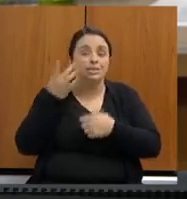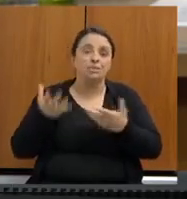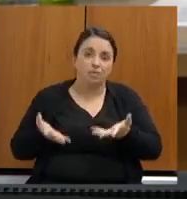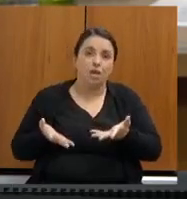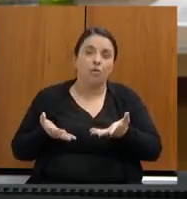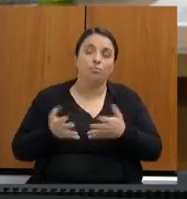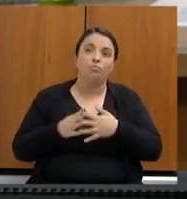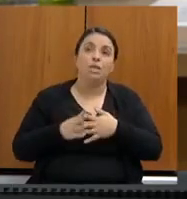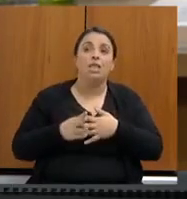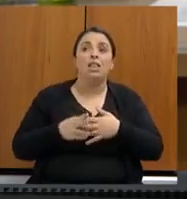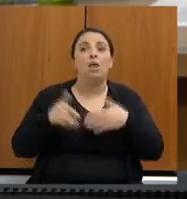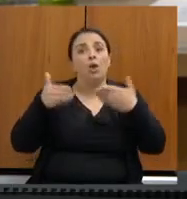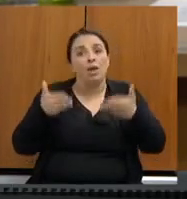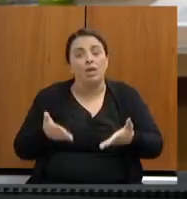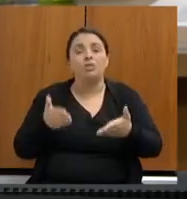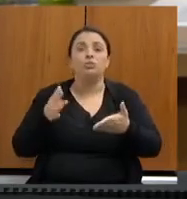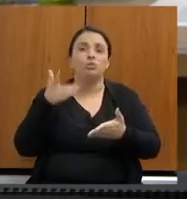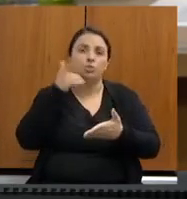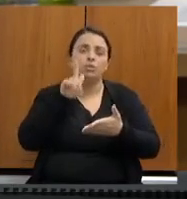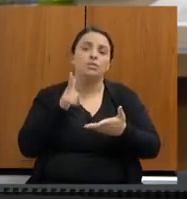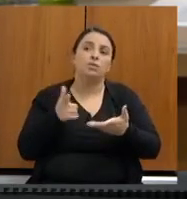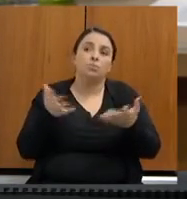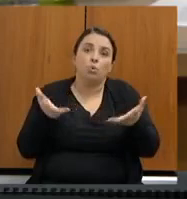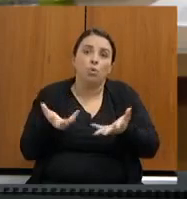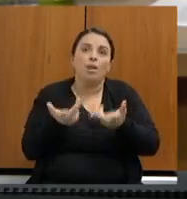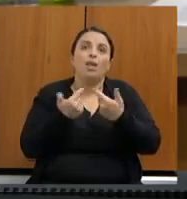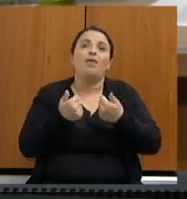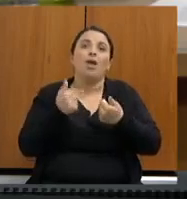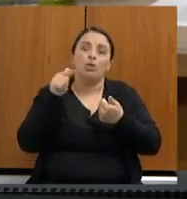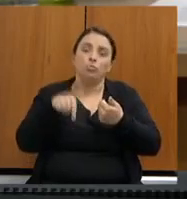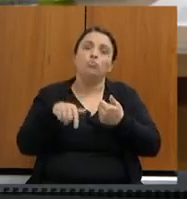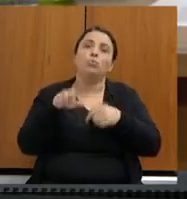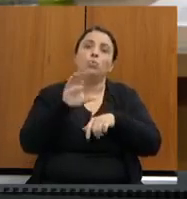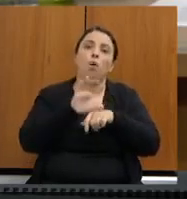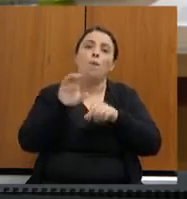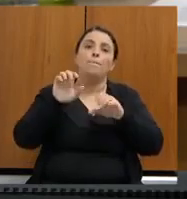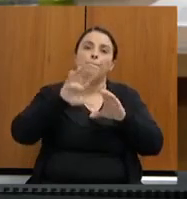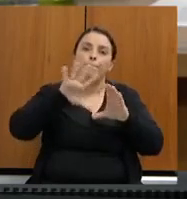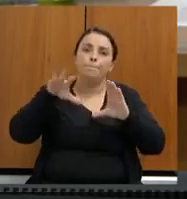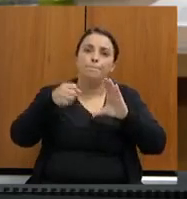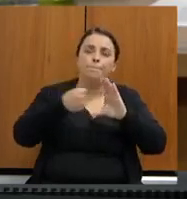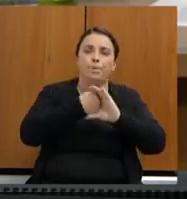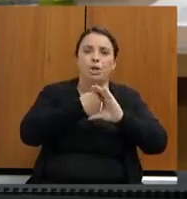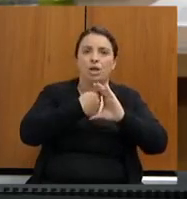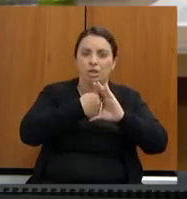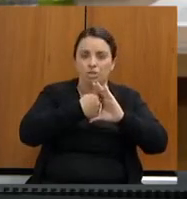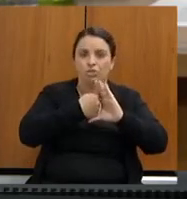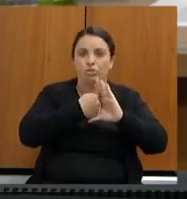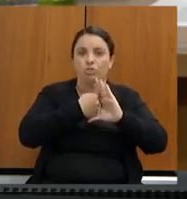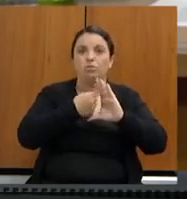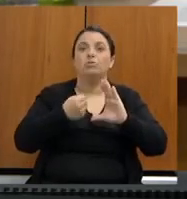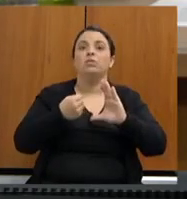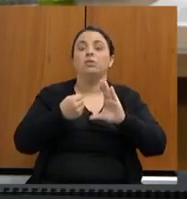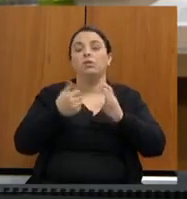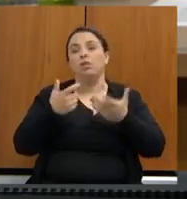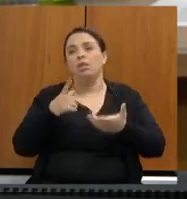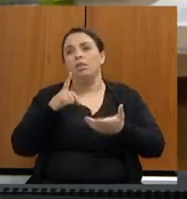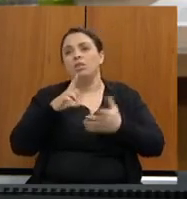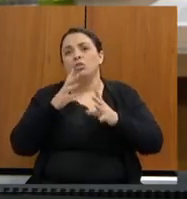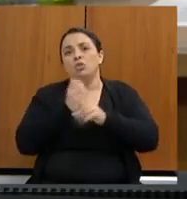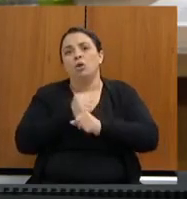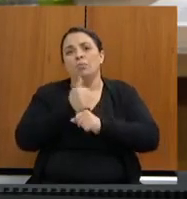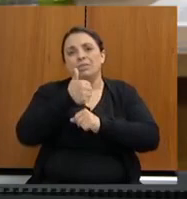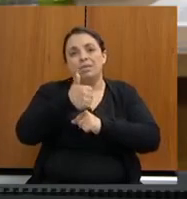é realmente qualificar no Proerd no ano passado 173.000 só que era uma aula gravada